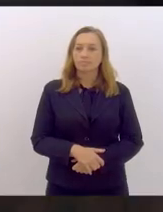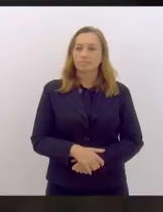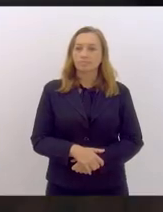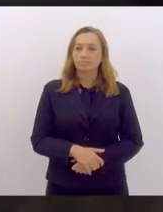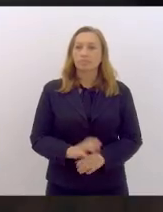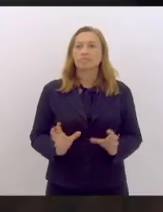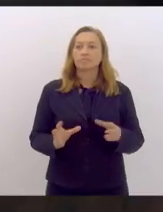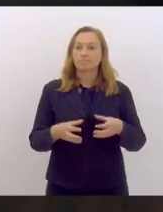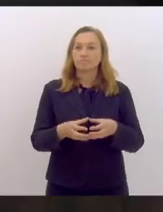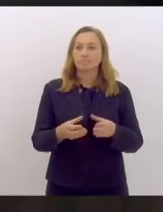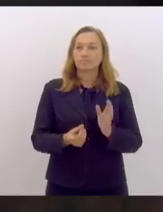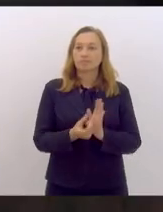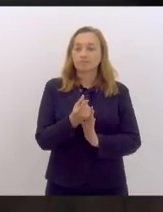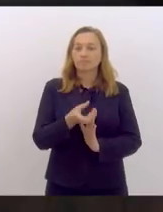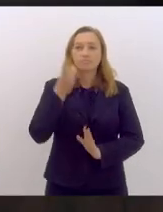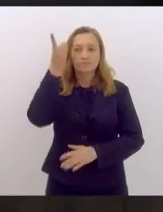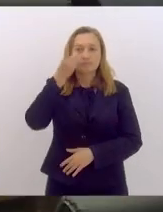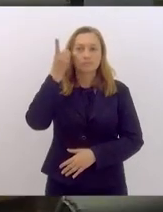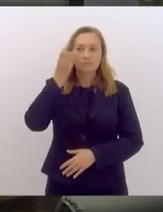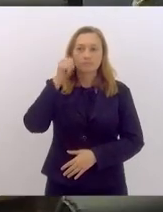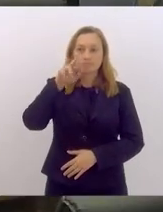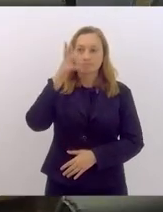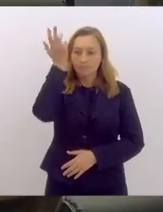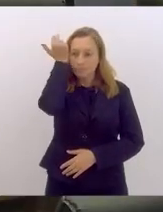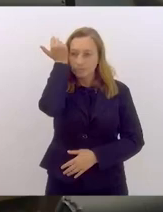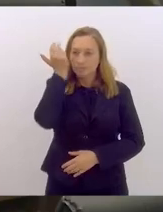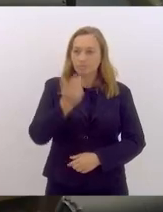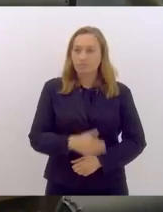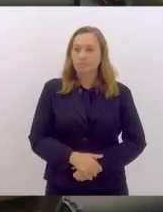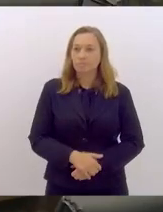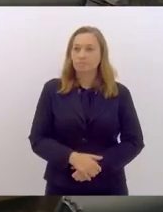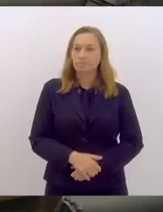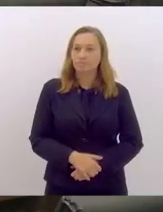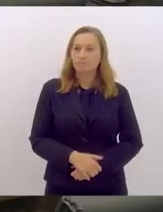Pela Comissão de Orçamento, deputado Eliomar.